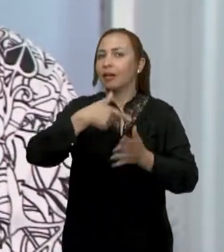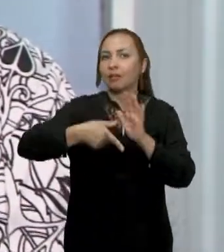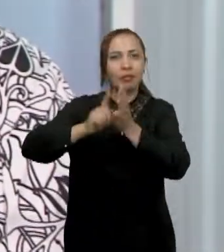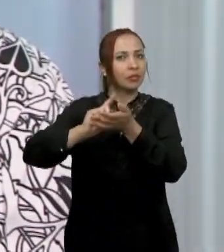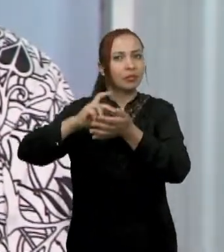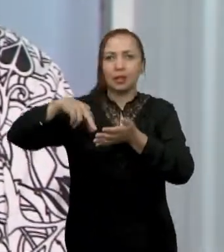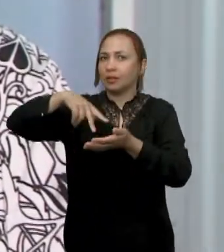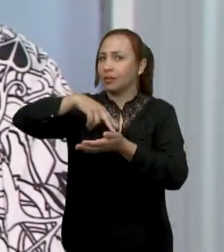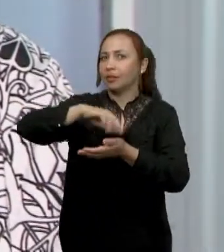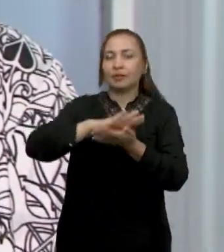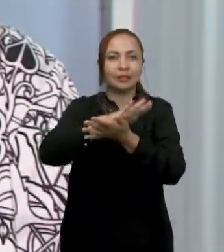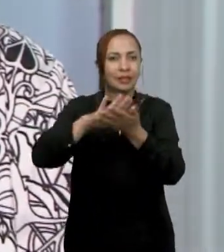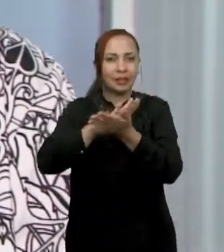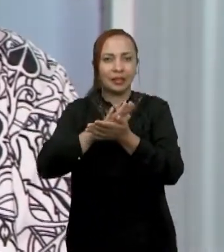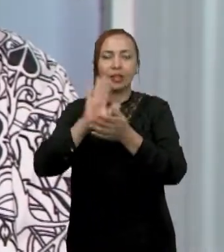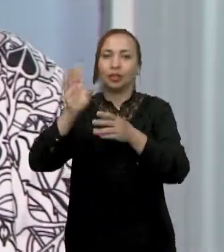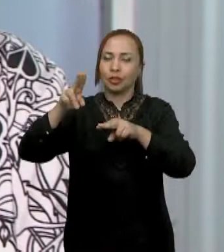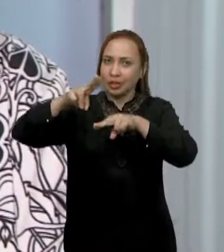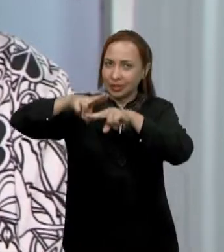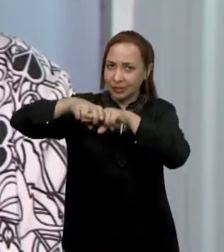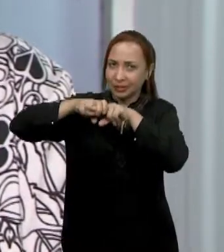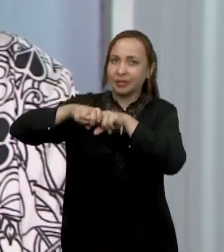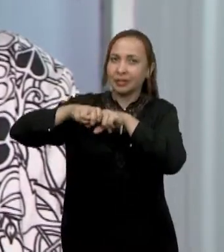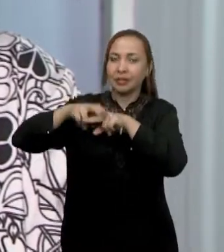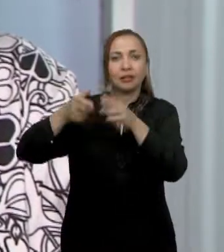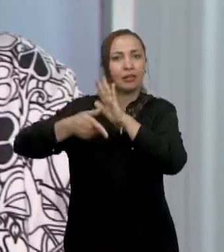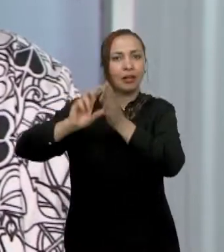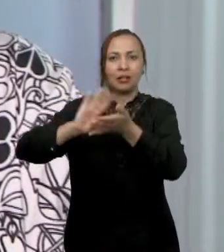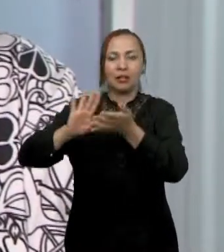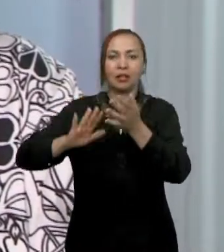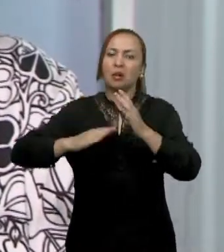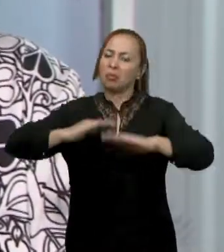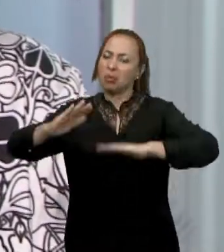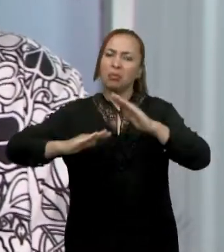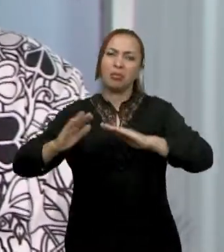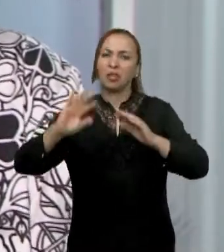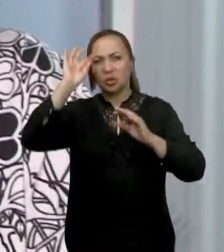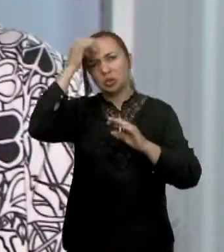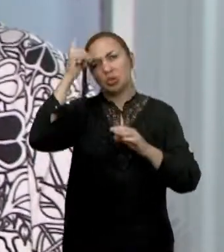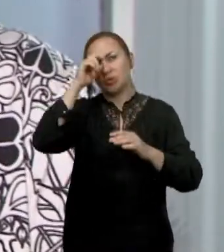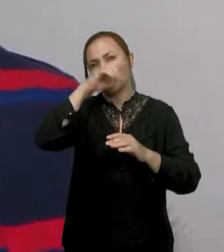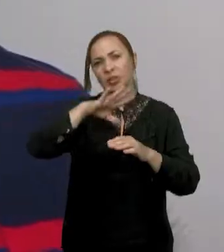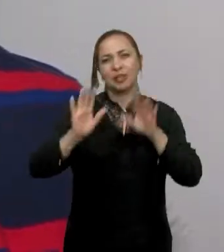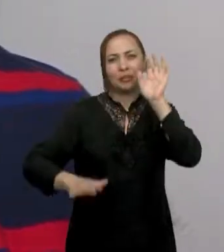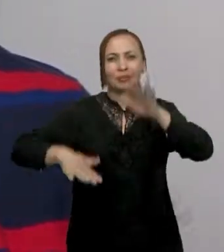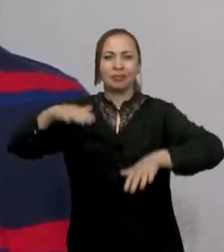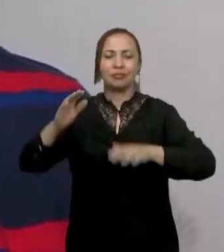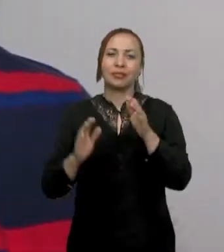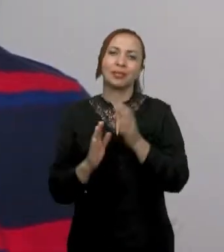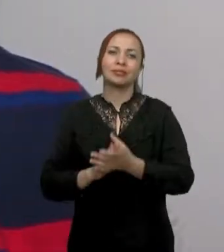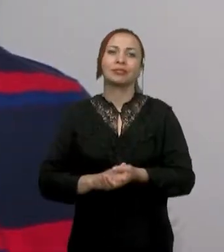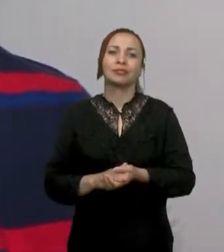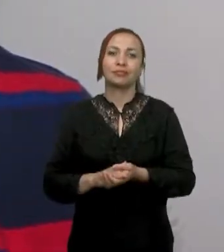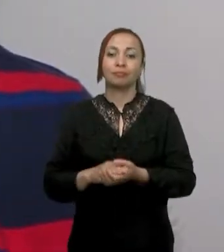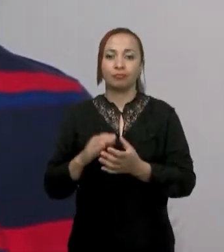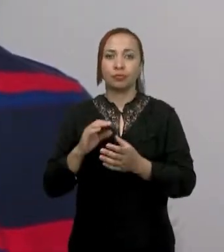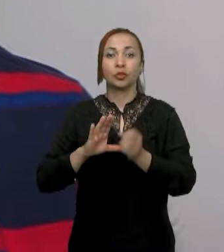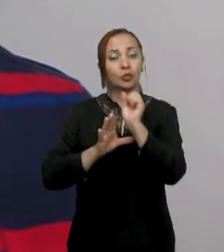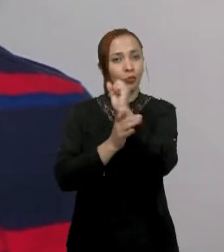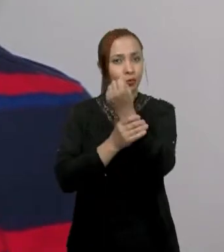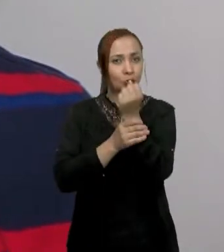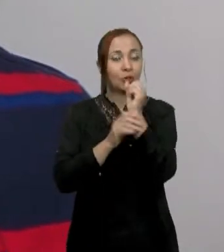andando. Já vou ter que sentar. Só tem mobilidade agora, só os braços e as pernas. Aqui eu vim fazer o tratamento